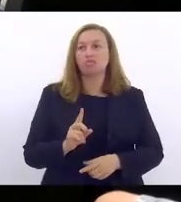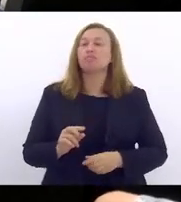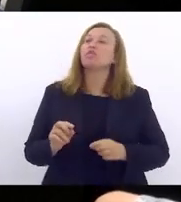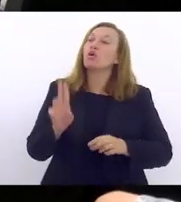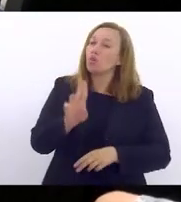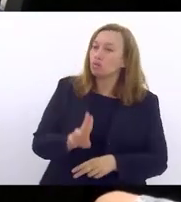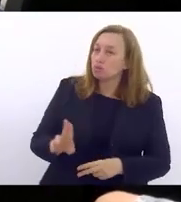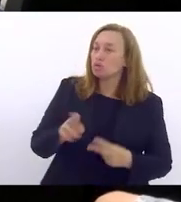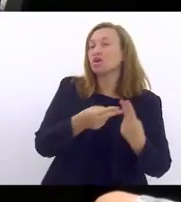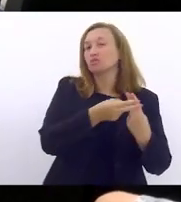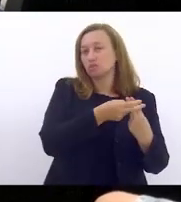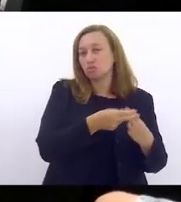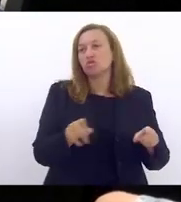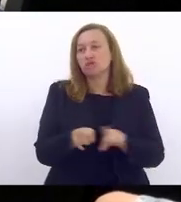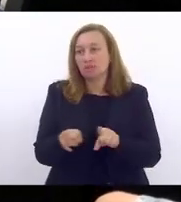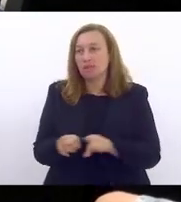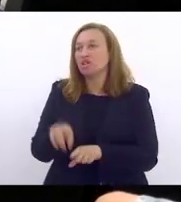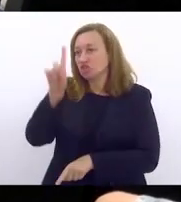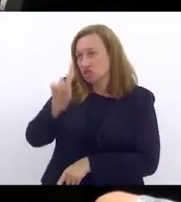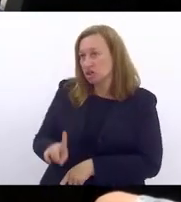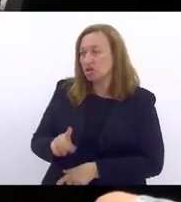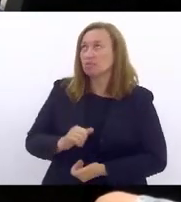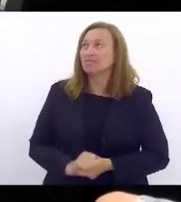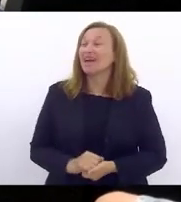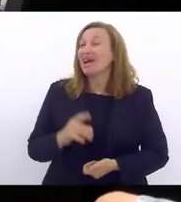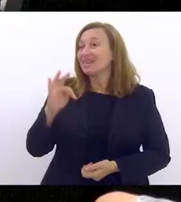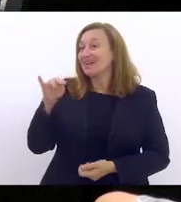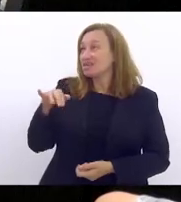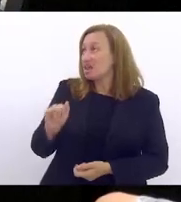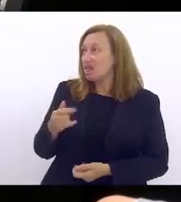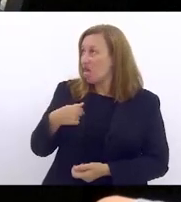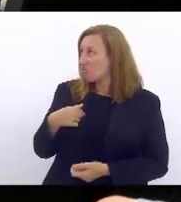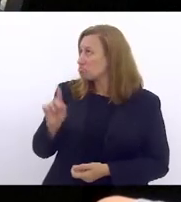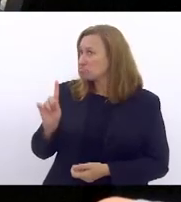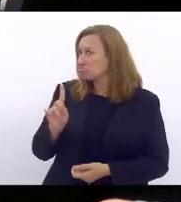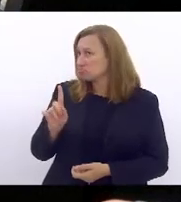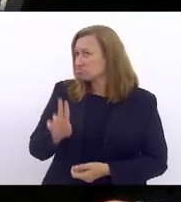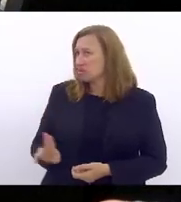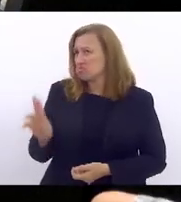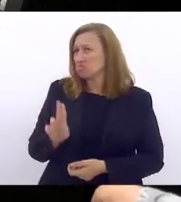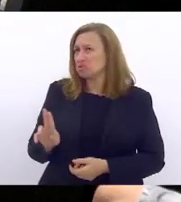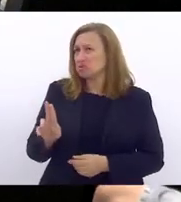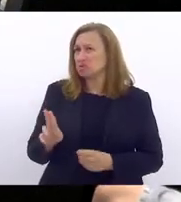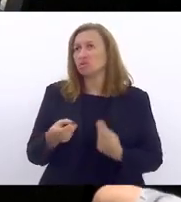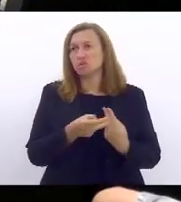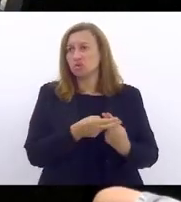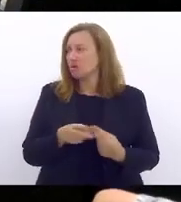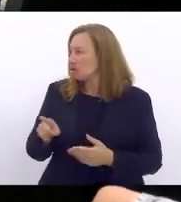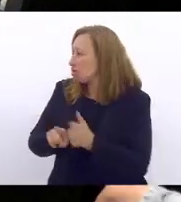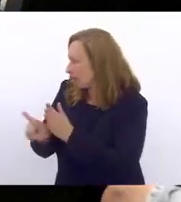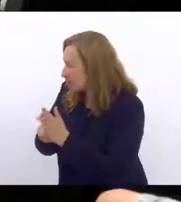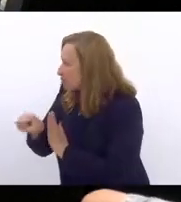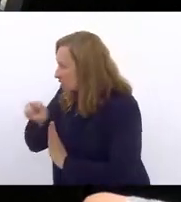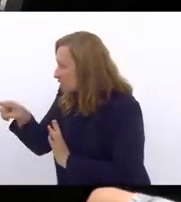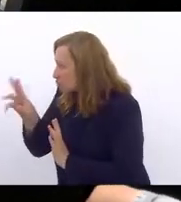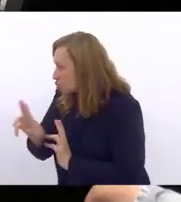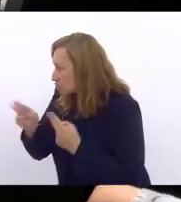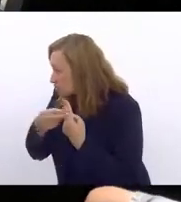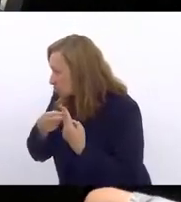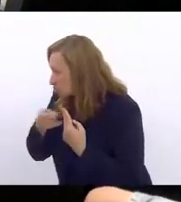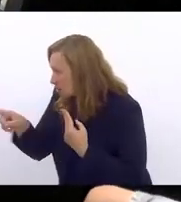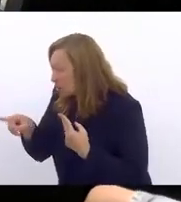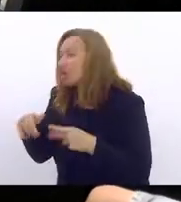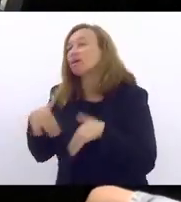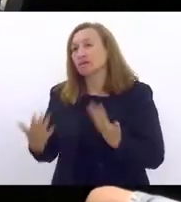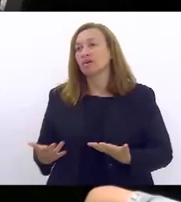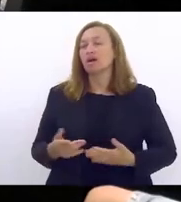SUS. Tarciane, eu não sou usuária do SUS, eu tenho aqui... Todo mundo é usuário do SUS, né? Assim, só para constar. Mas eu não pretendo, não faço